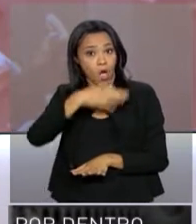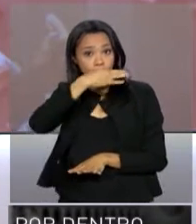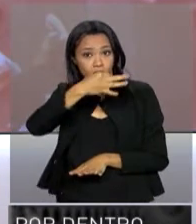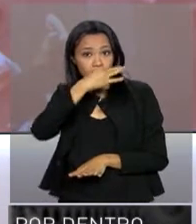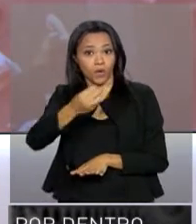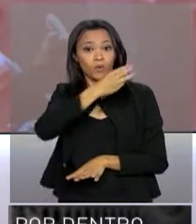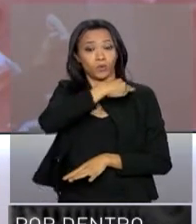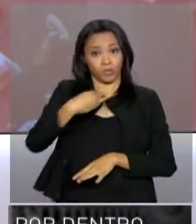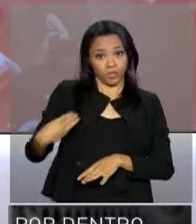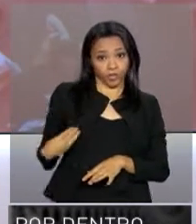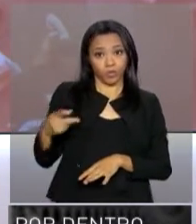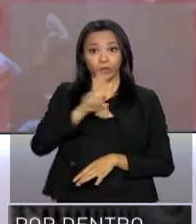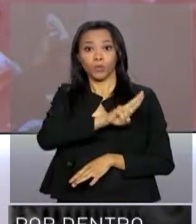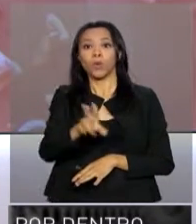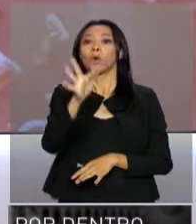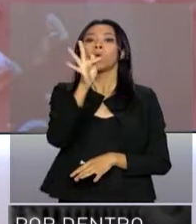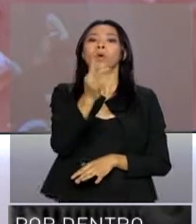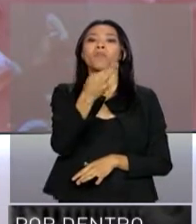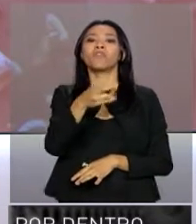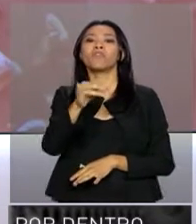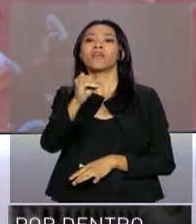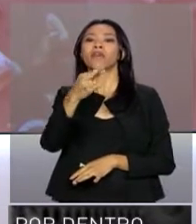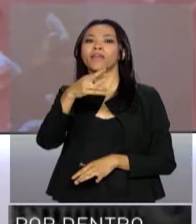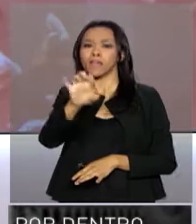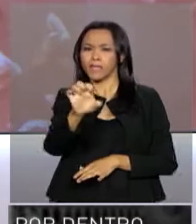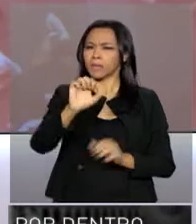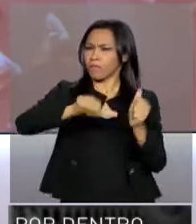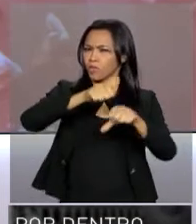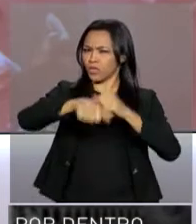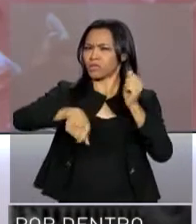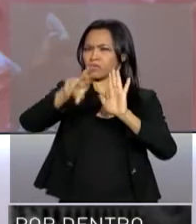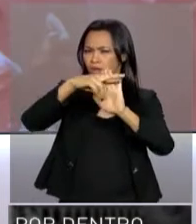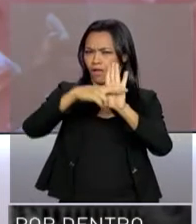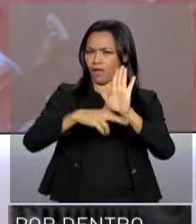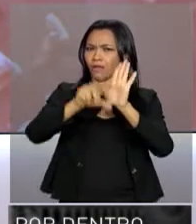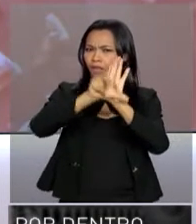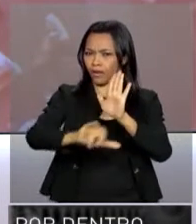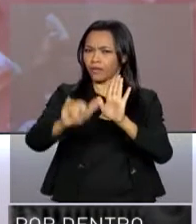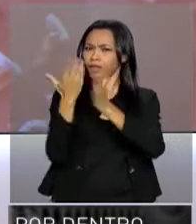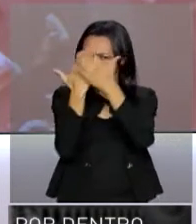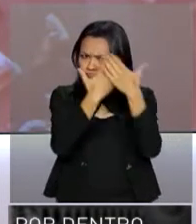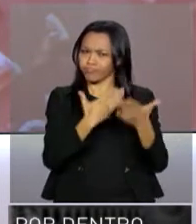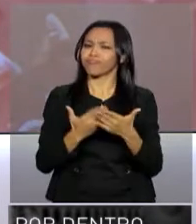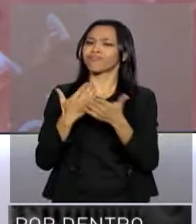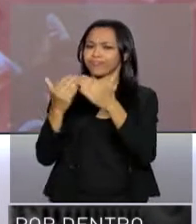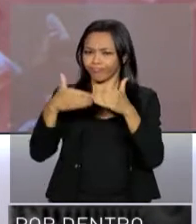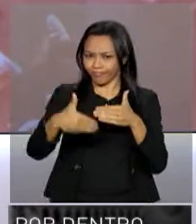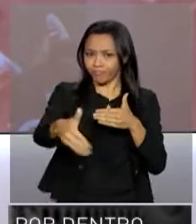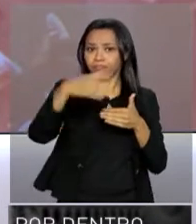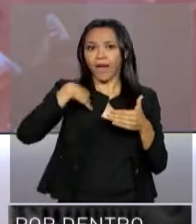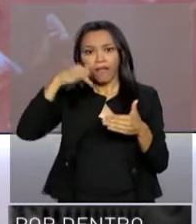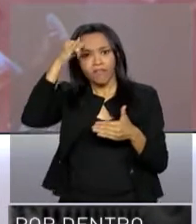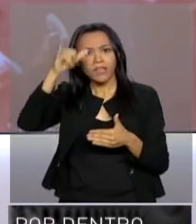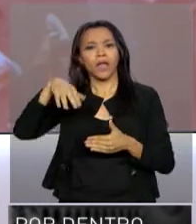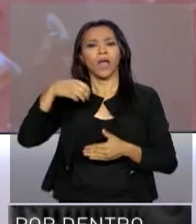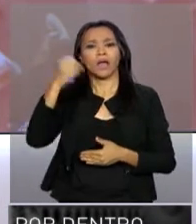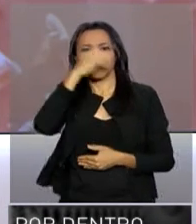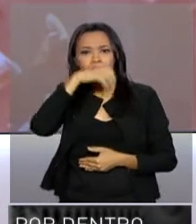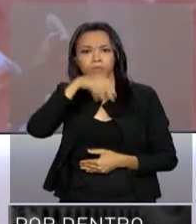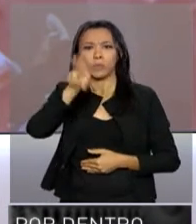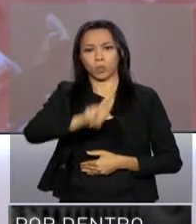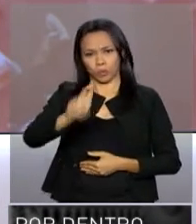Cultura, Roberto Freire. Segundo ele, mudanças na legislação estão sendo estudadas para evitar o mau uso